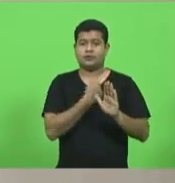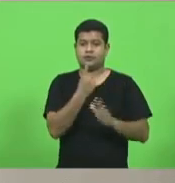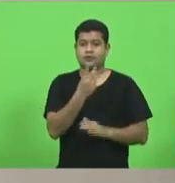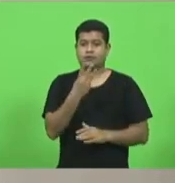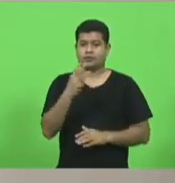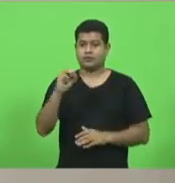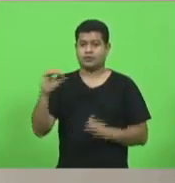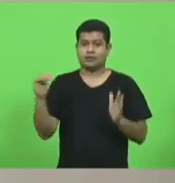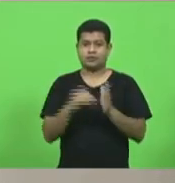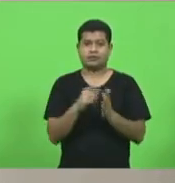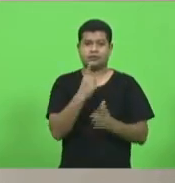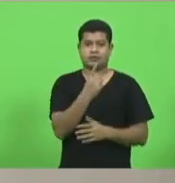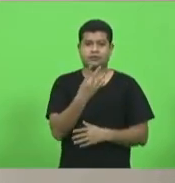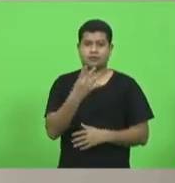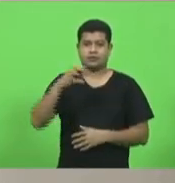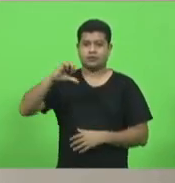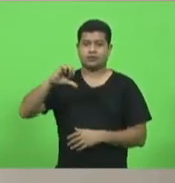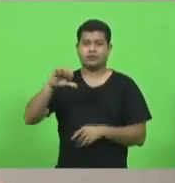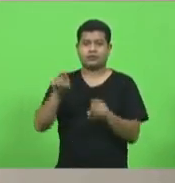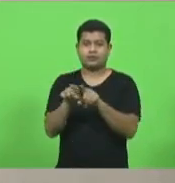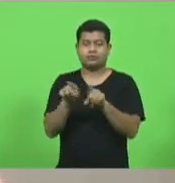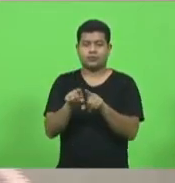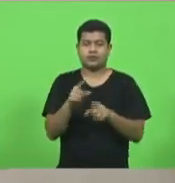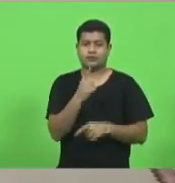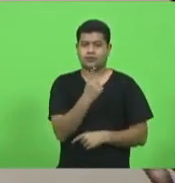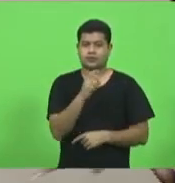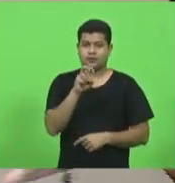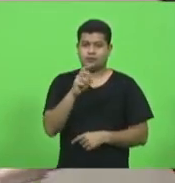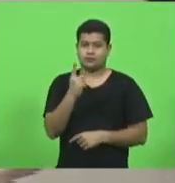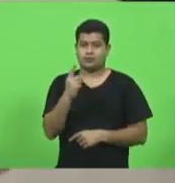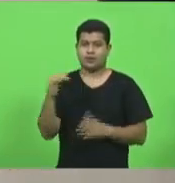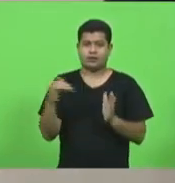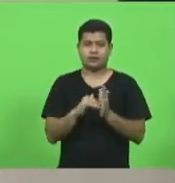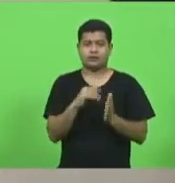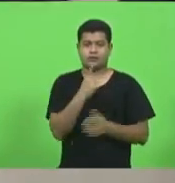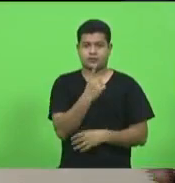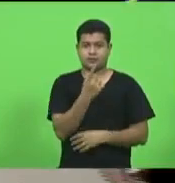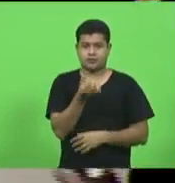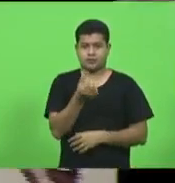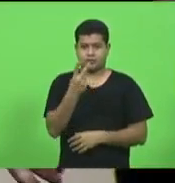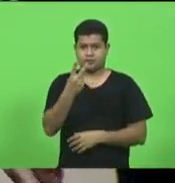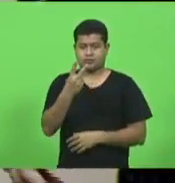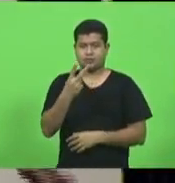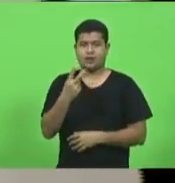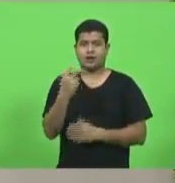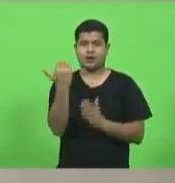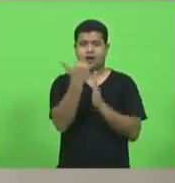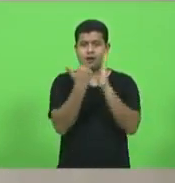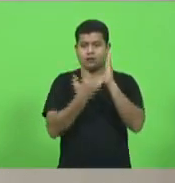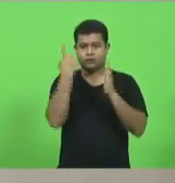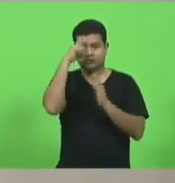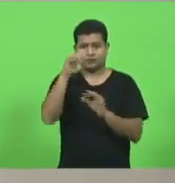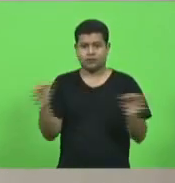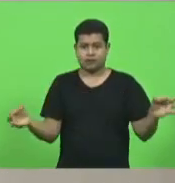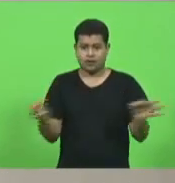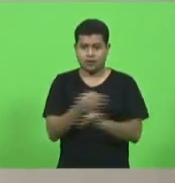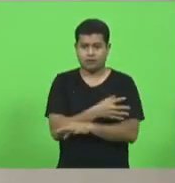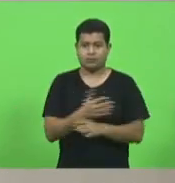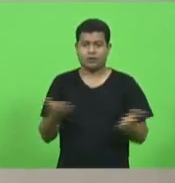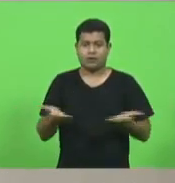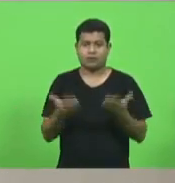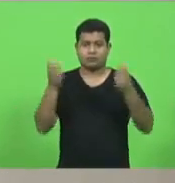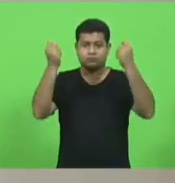149 e 151 a 162. Fim da ordem do dia. Passamos às explicações